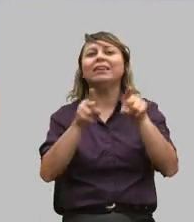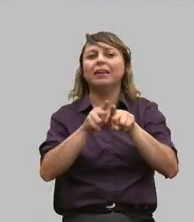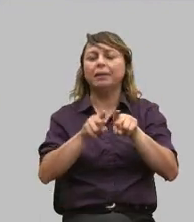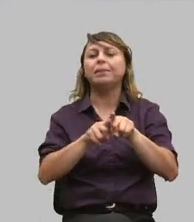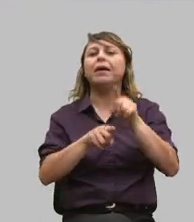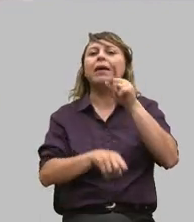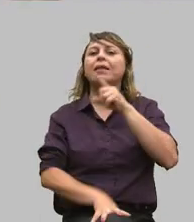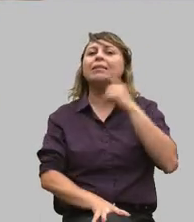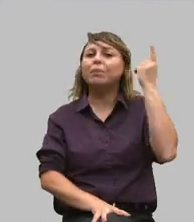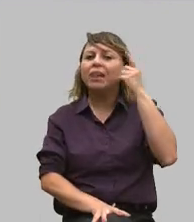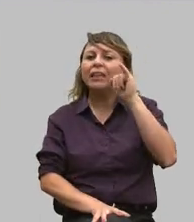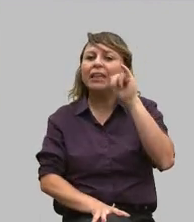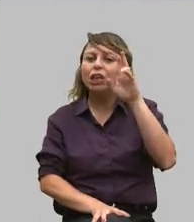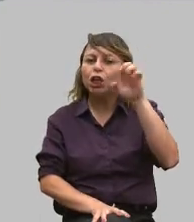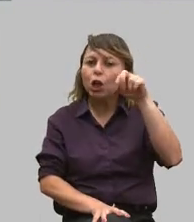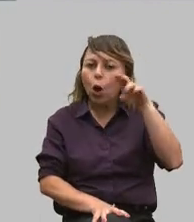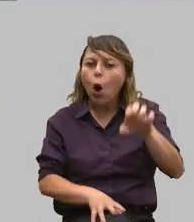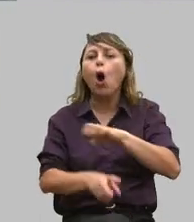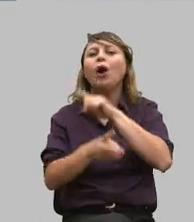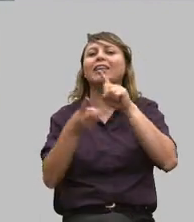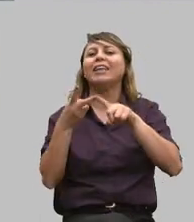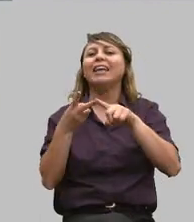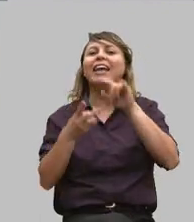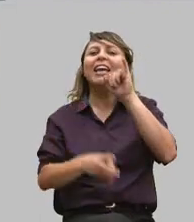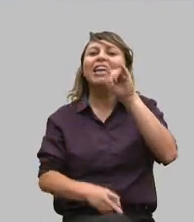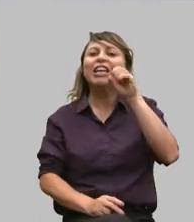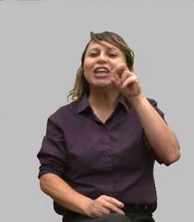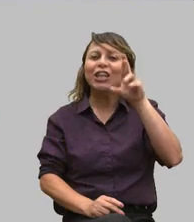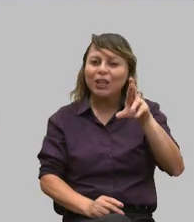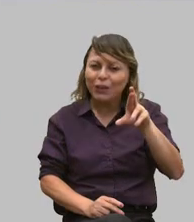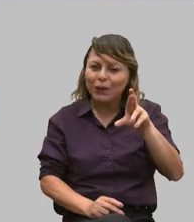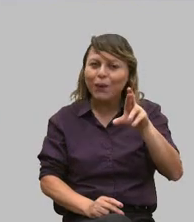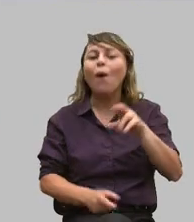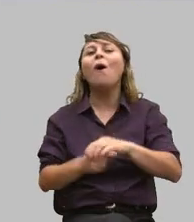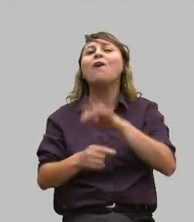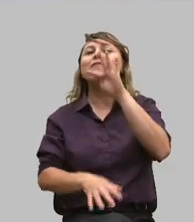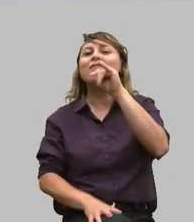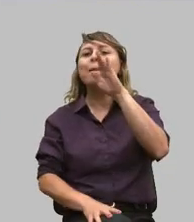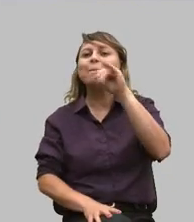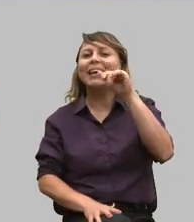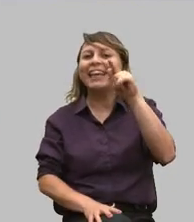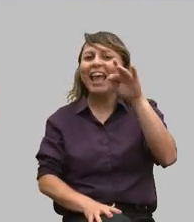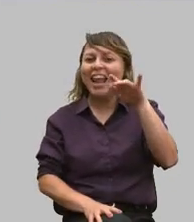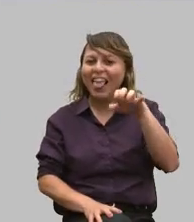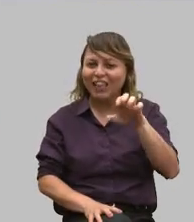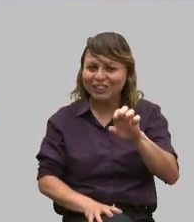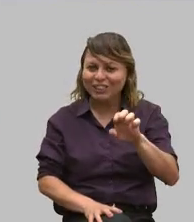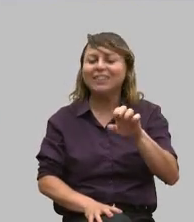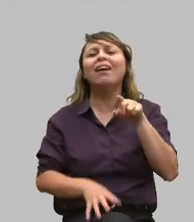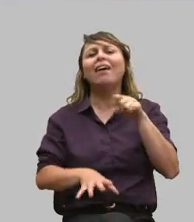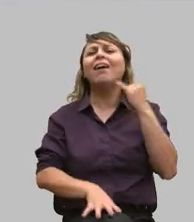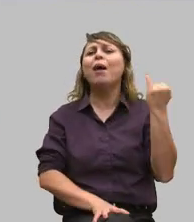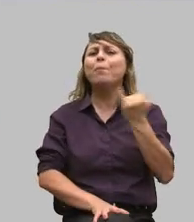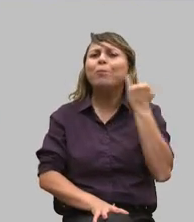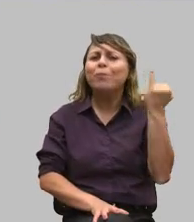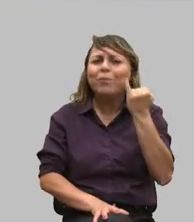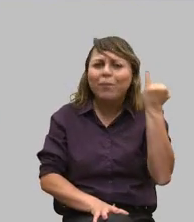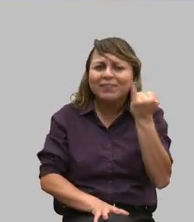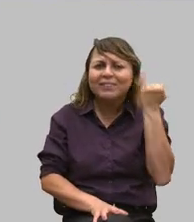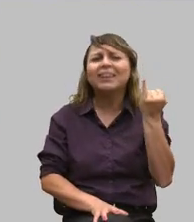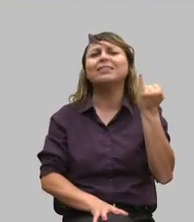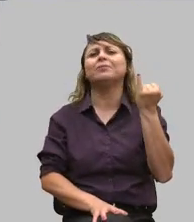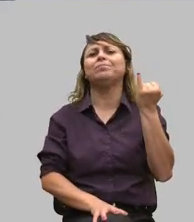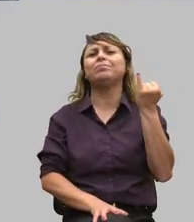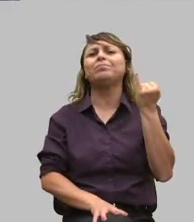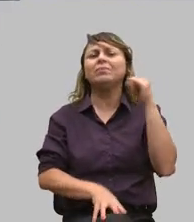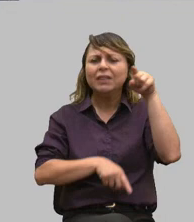secretário Igor do secretário Fábio e o Igor baer Essa dupla ficou boa é importante porque são as vá as várias